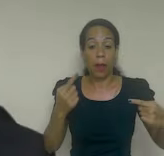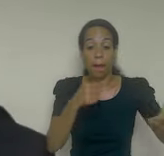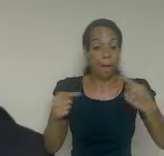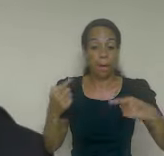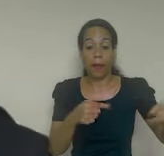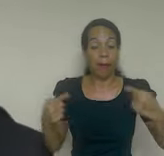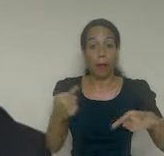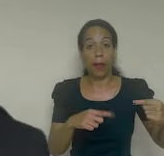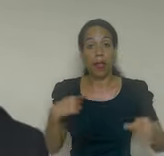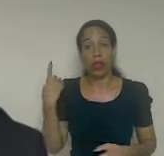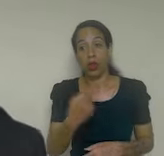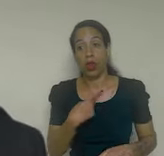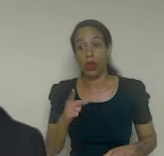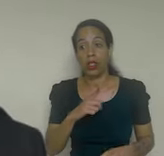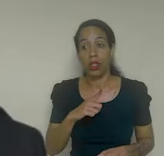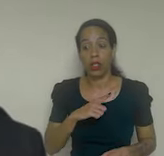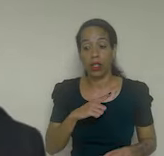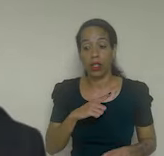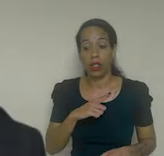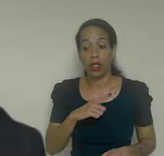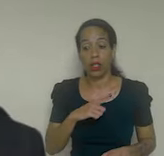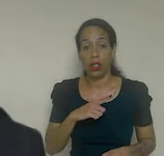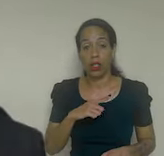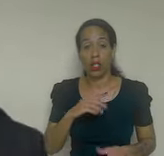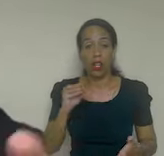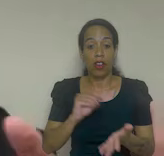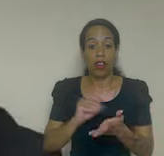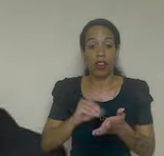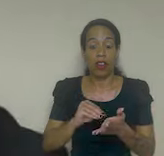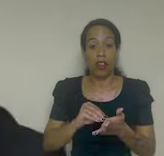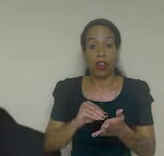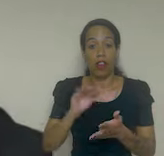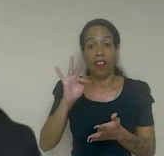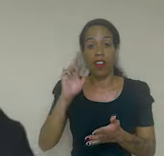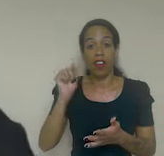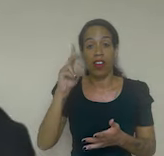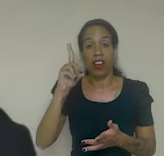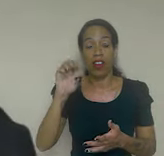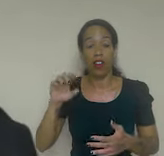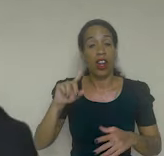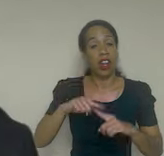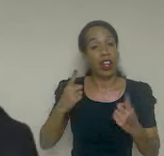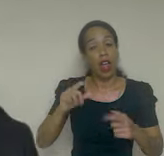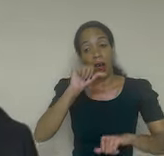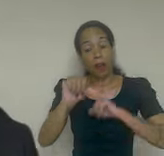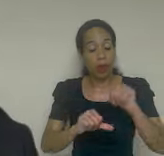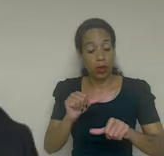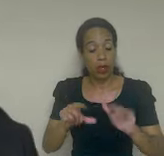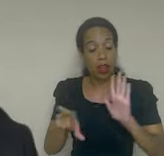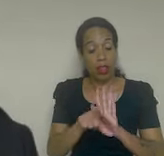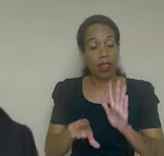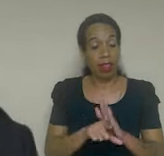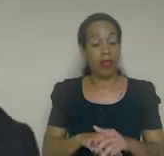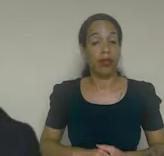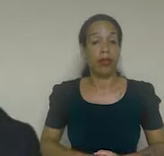debatido, né, entre nós, a questão da terceirização fraudulenta, não obstante as decisões do Supremo e a mudança da